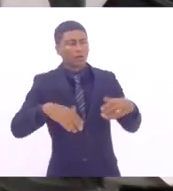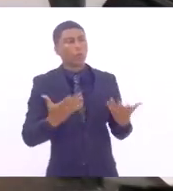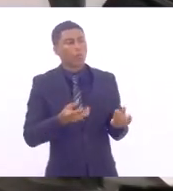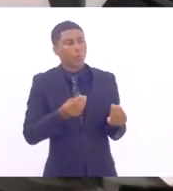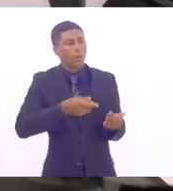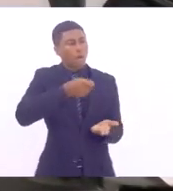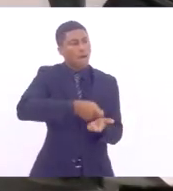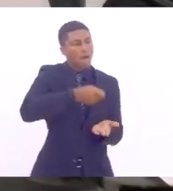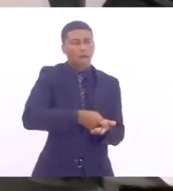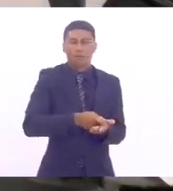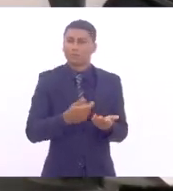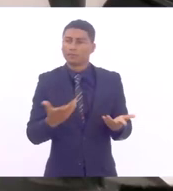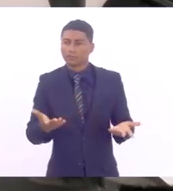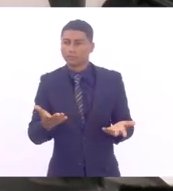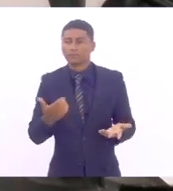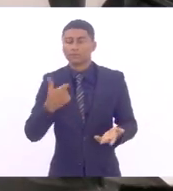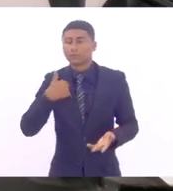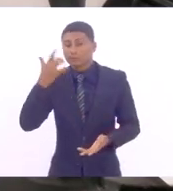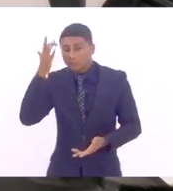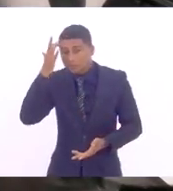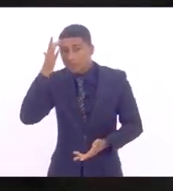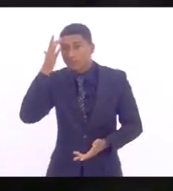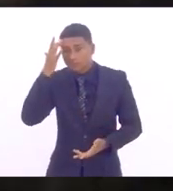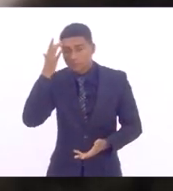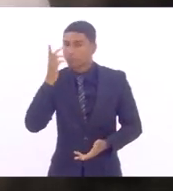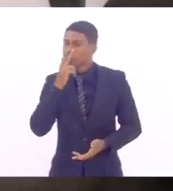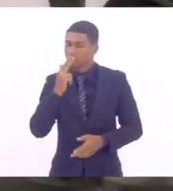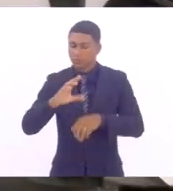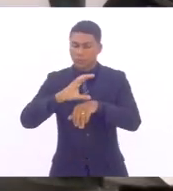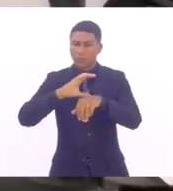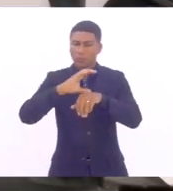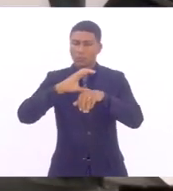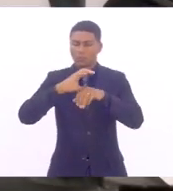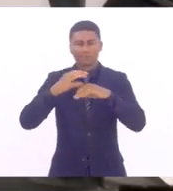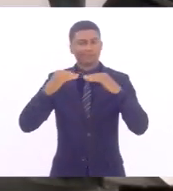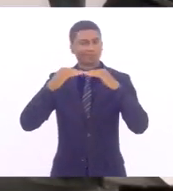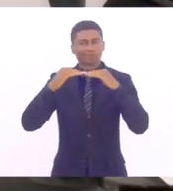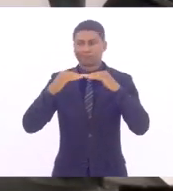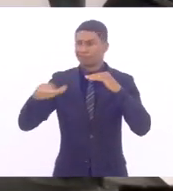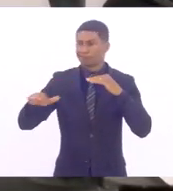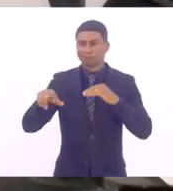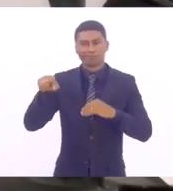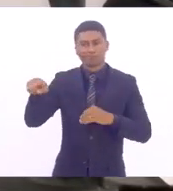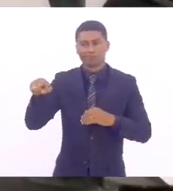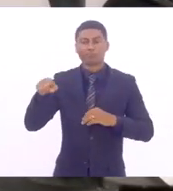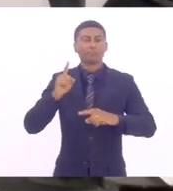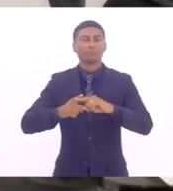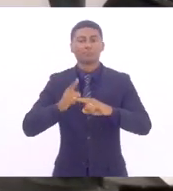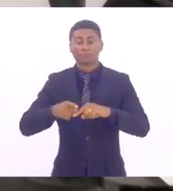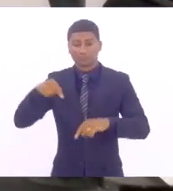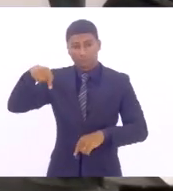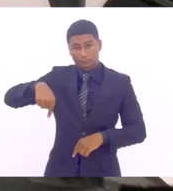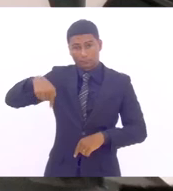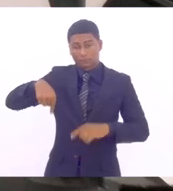inconstitucionalidade, entendo também que existe, sim, inconstitucionalidade quando você, como Assembleia Legislativa,